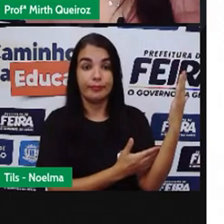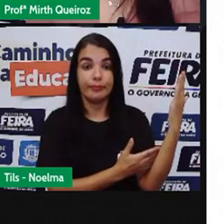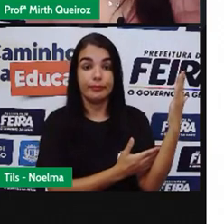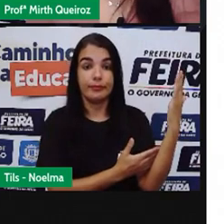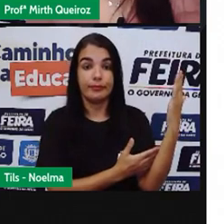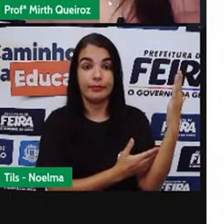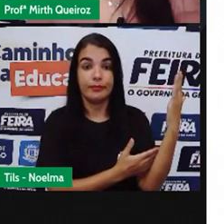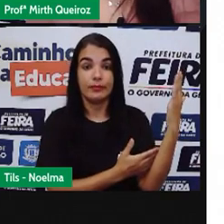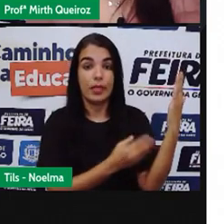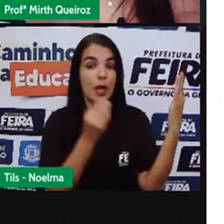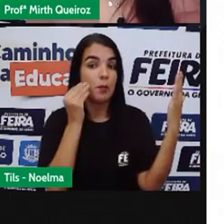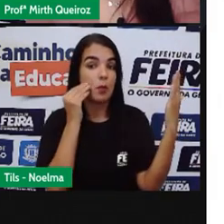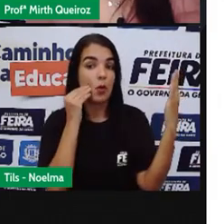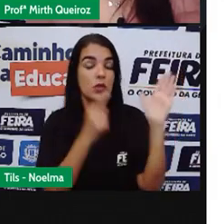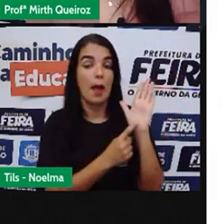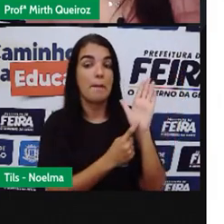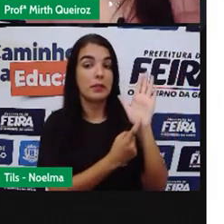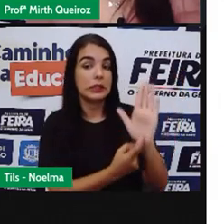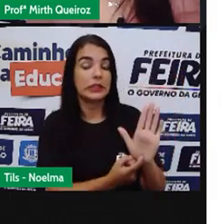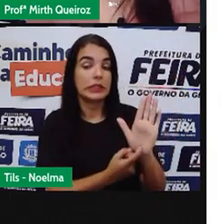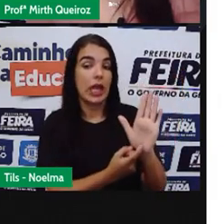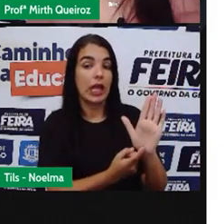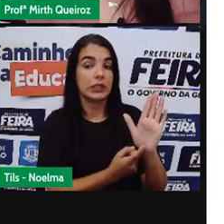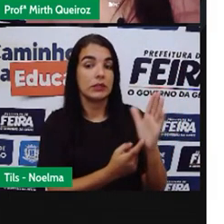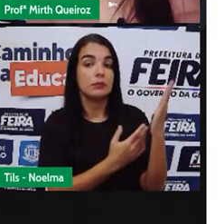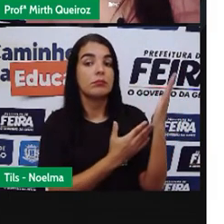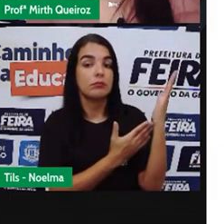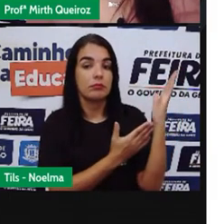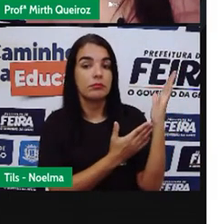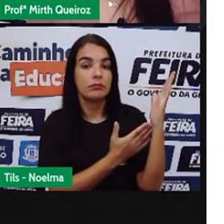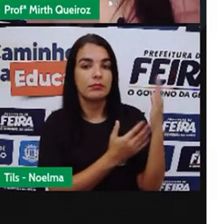que é essa imagem representada aí ao lado, né?